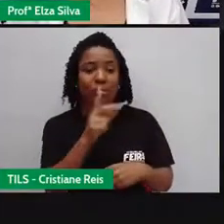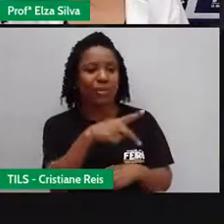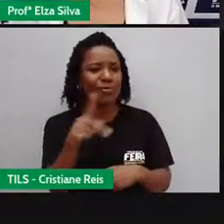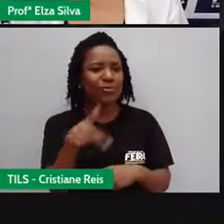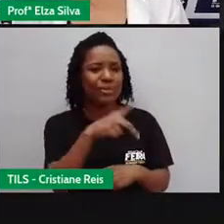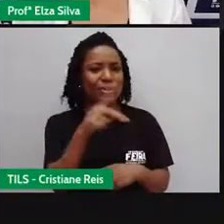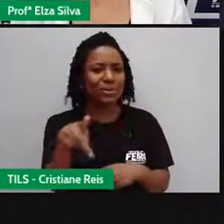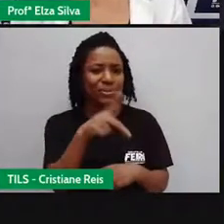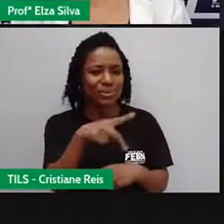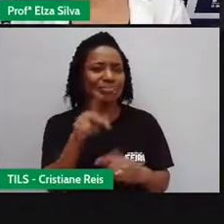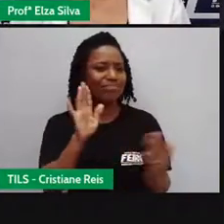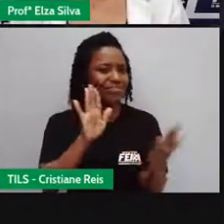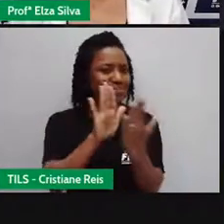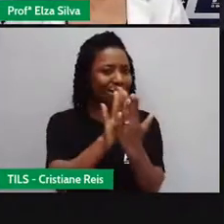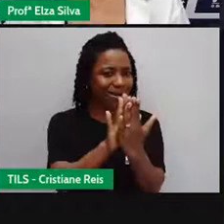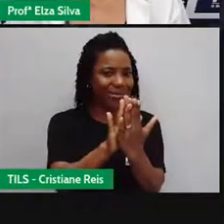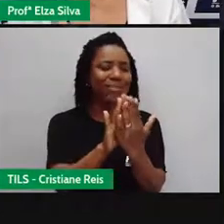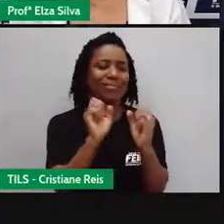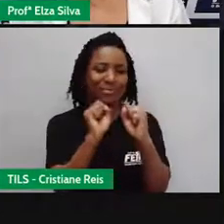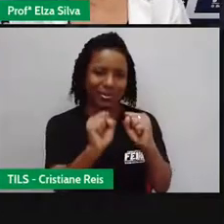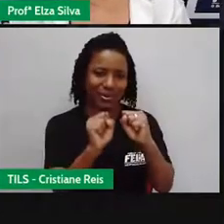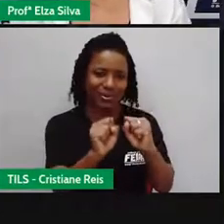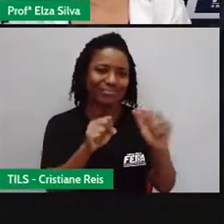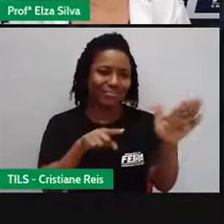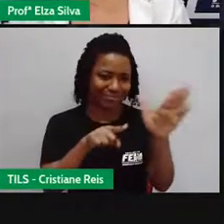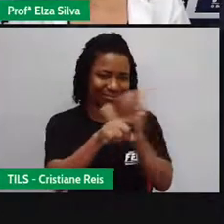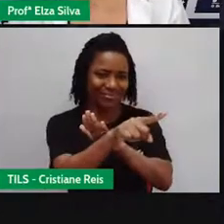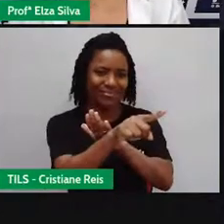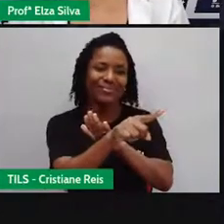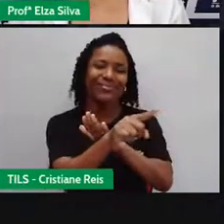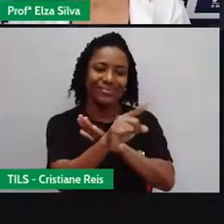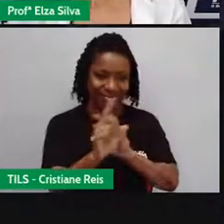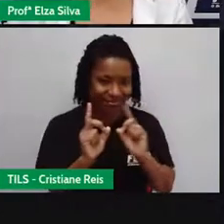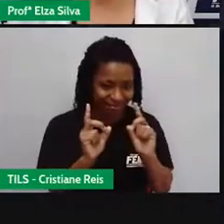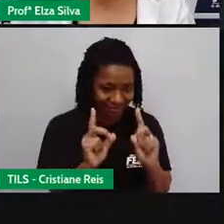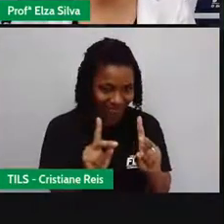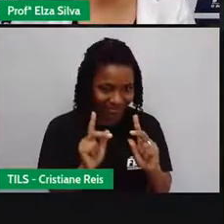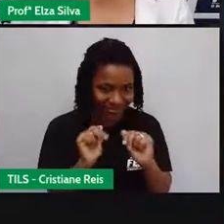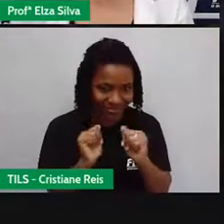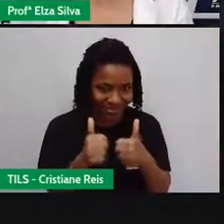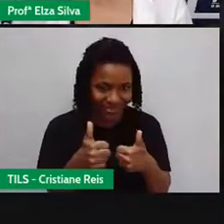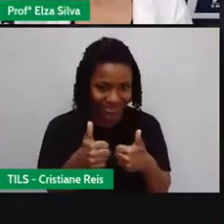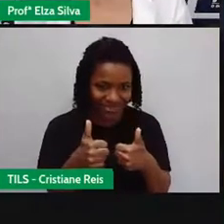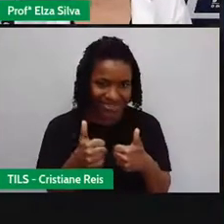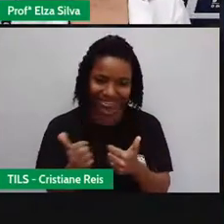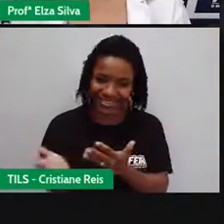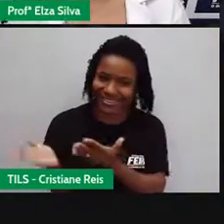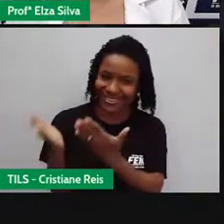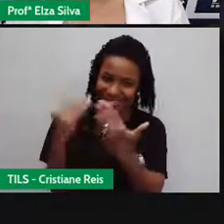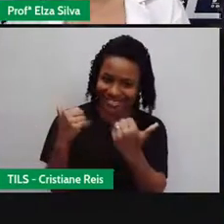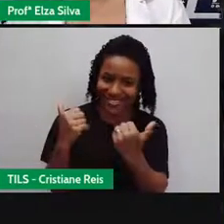seu professor ou sua professora da escola, tire-as. Ok? Let's go!